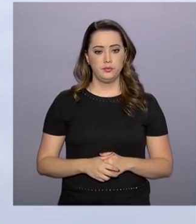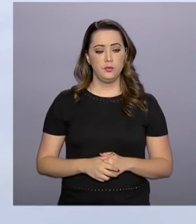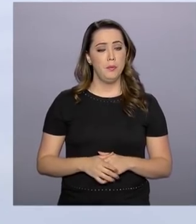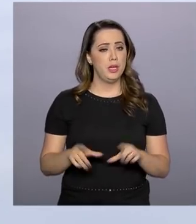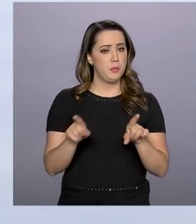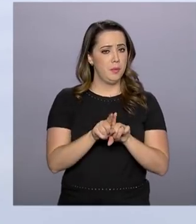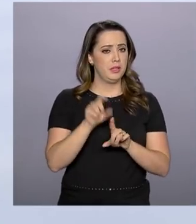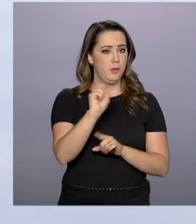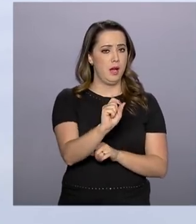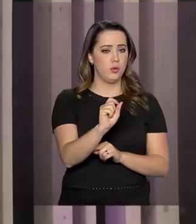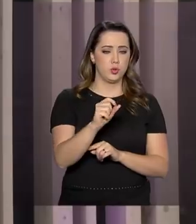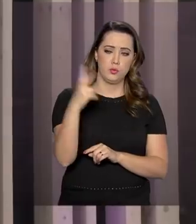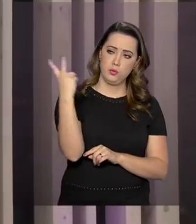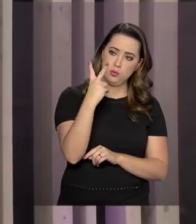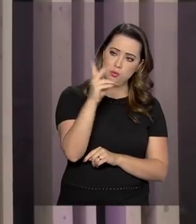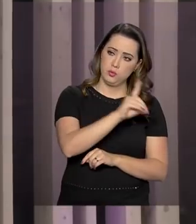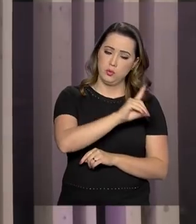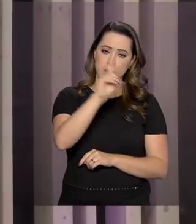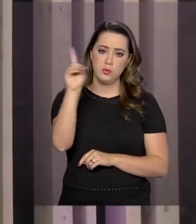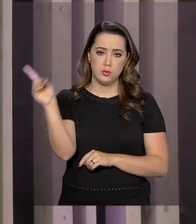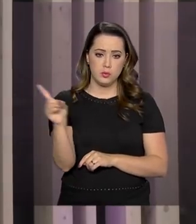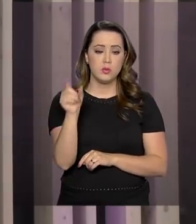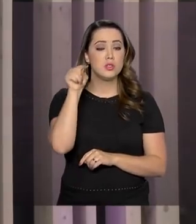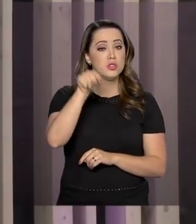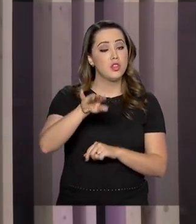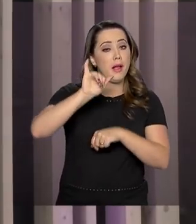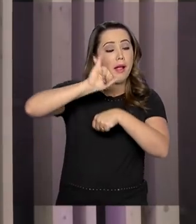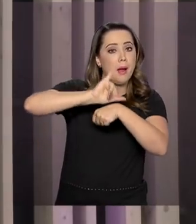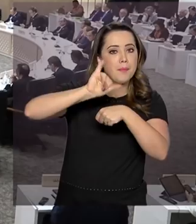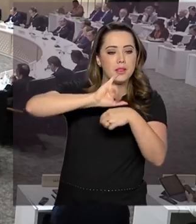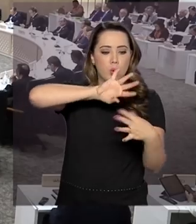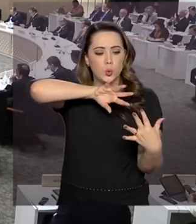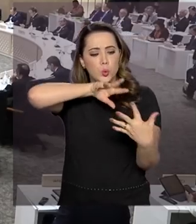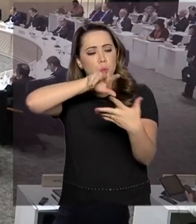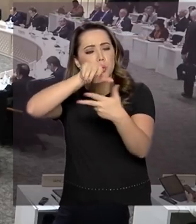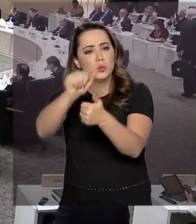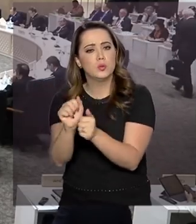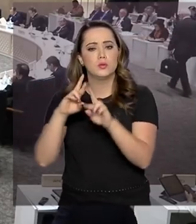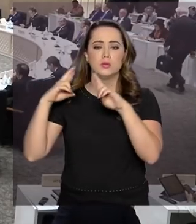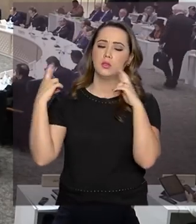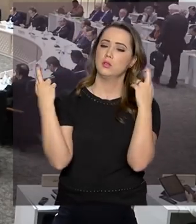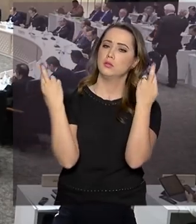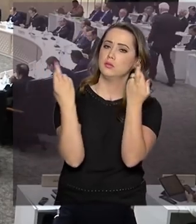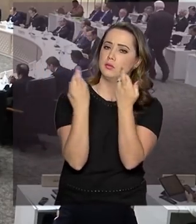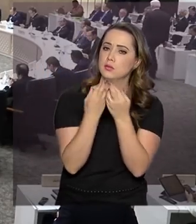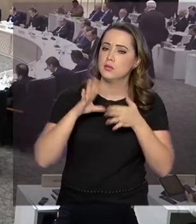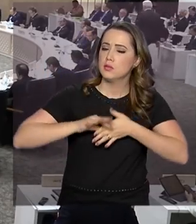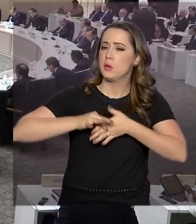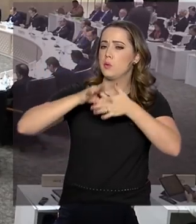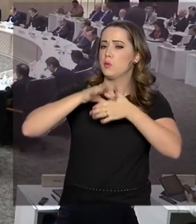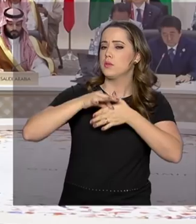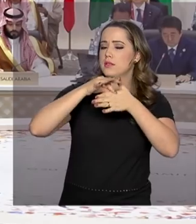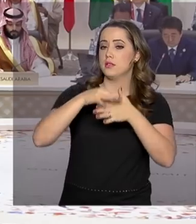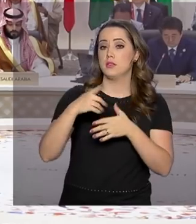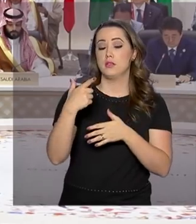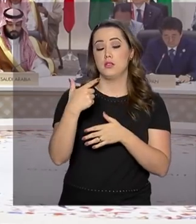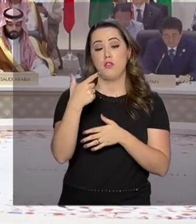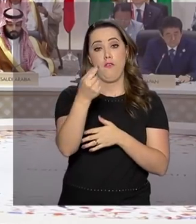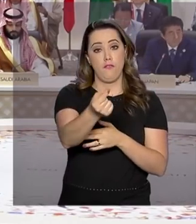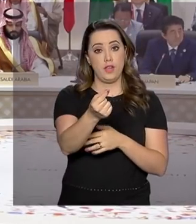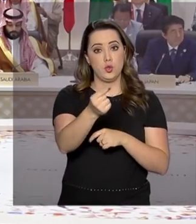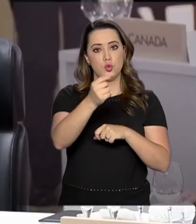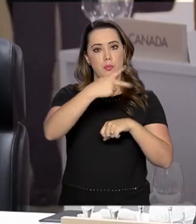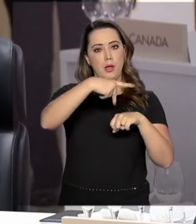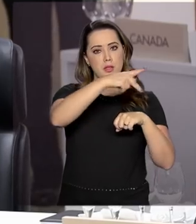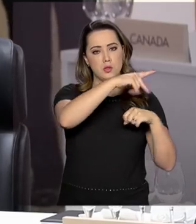Durante dois dias, Osaka foi a capital do planeta ao reunir os líderes das 20 principais economias